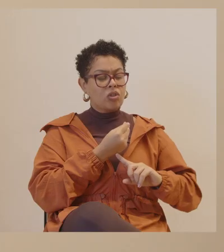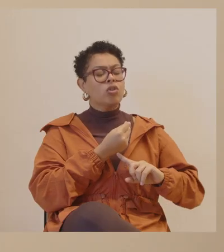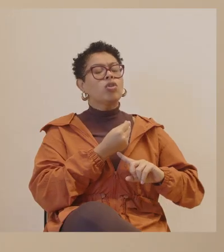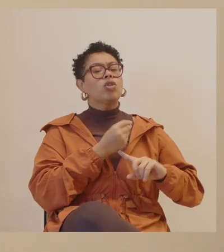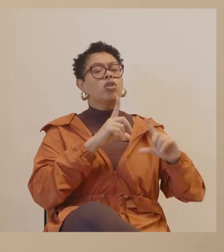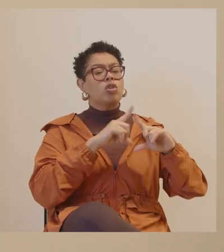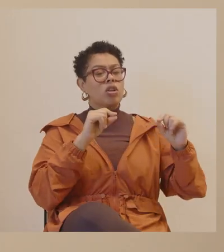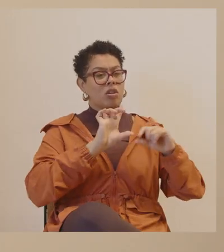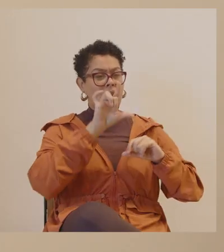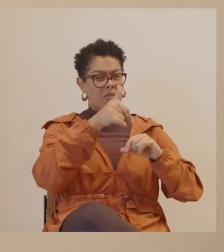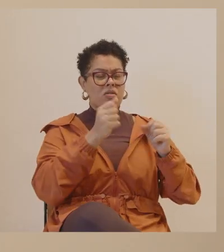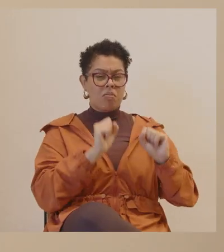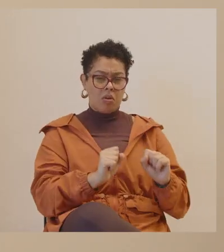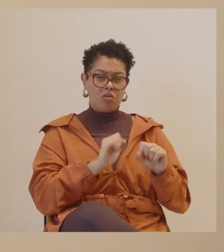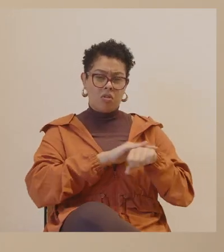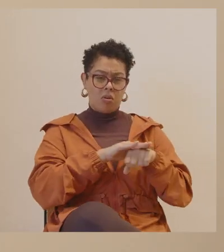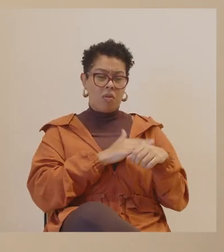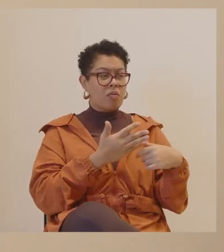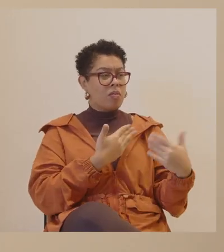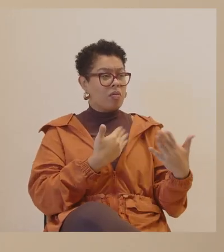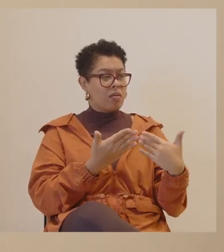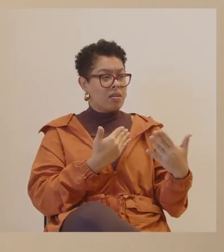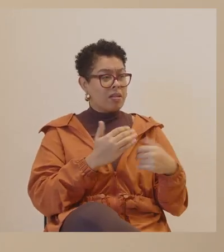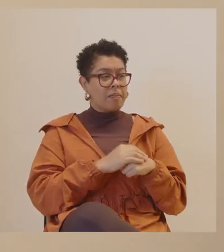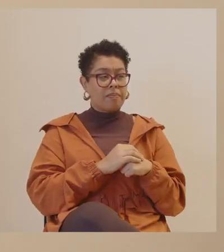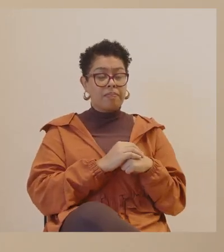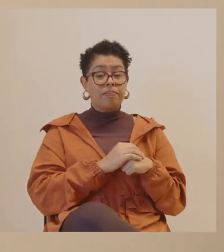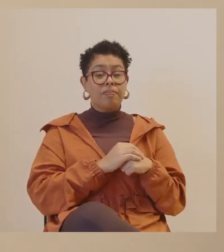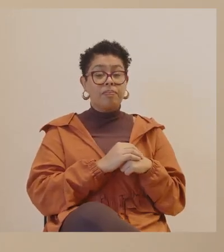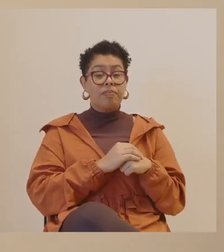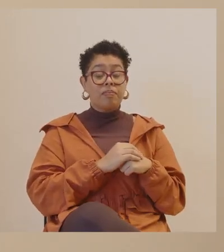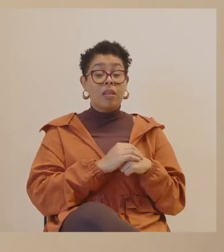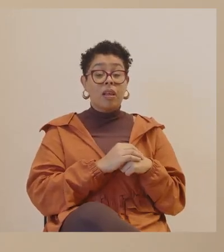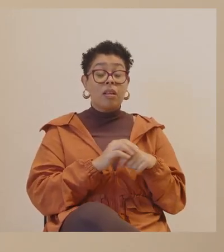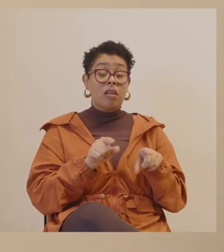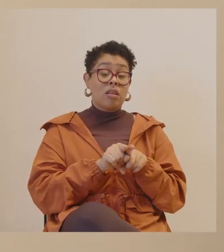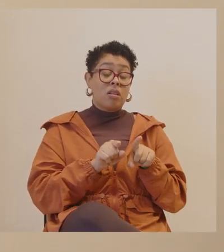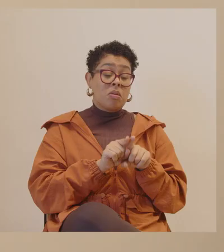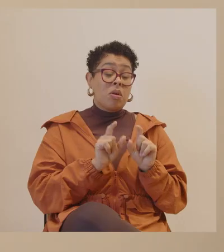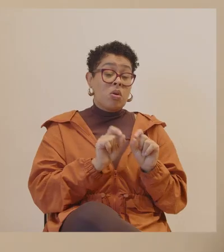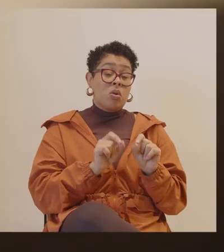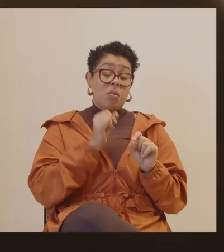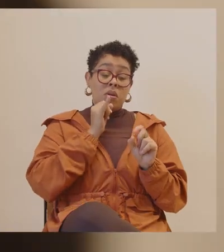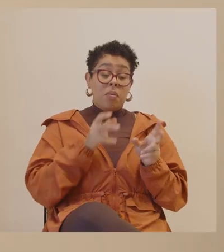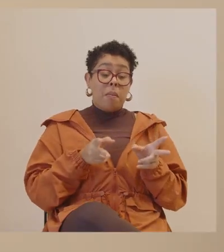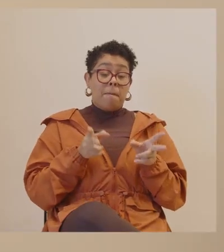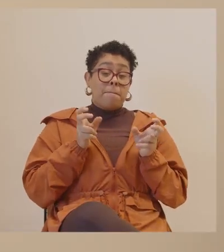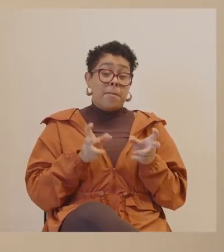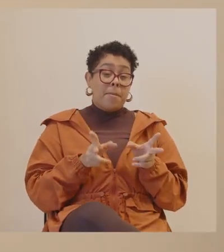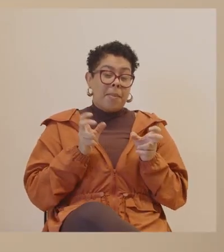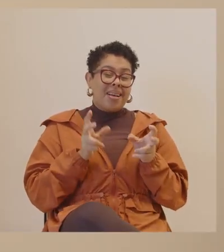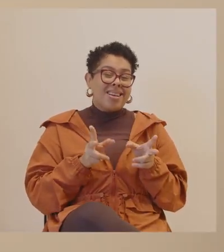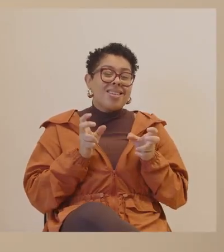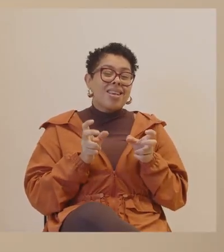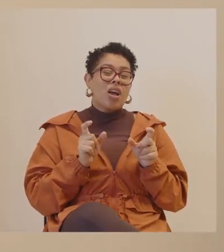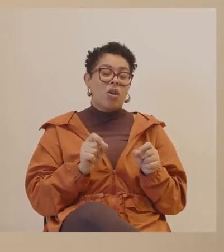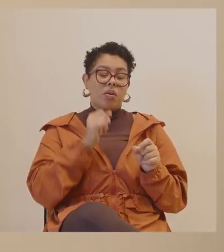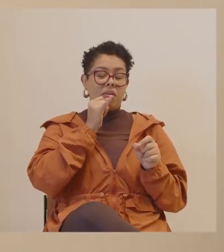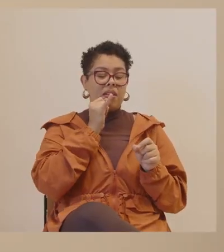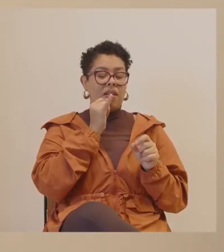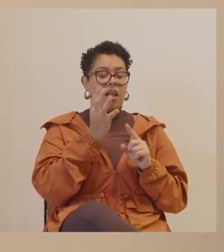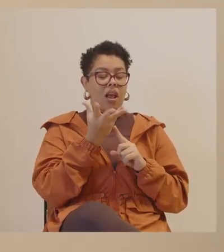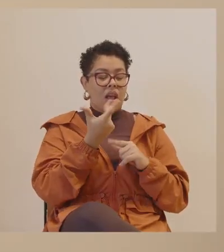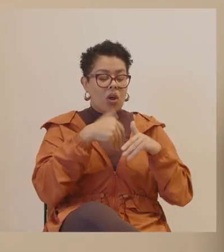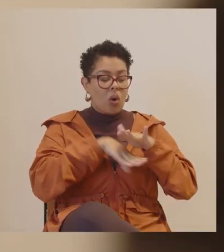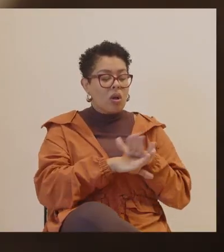arte japonesa. A gente pode depois conversar sobre isso, né? E a gente vê o estabelecimento de uma série de